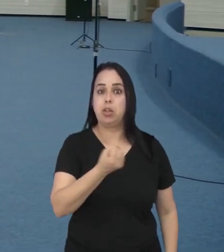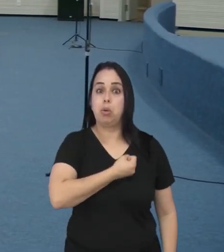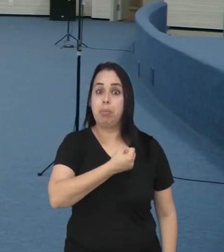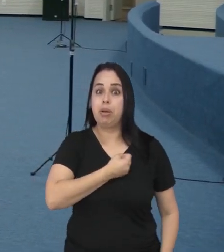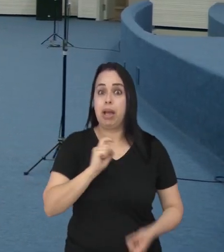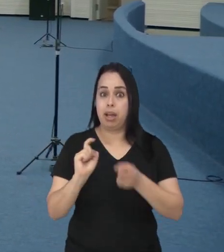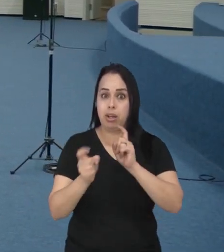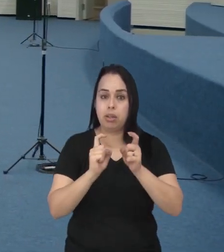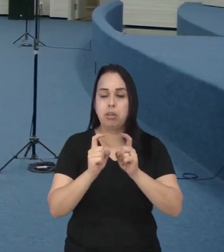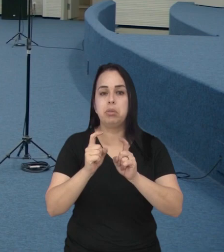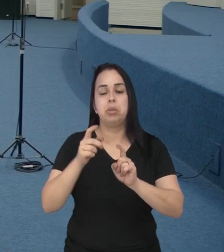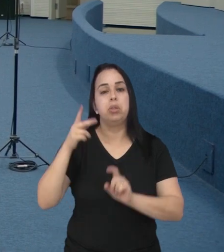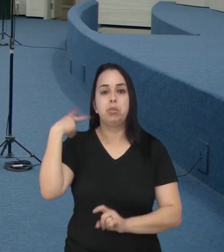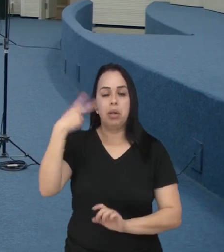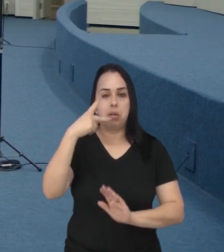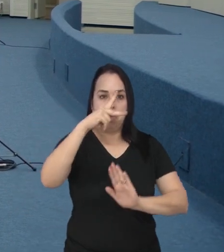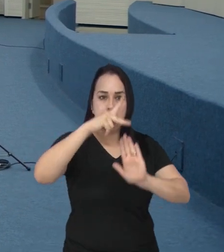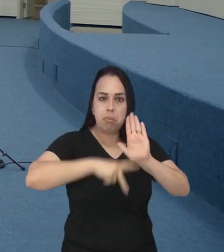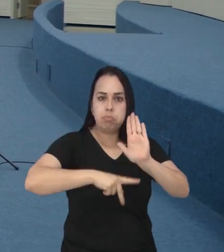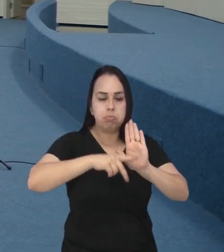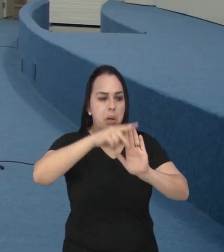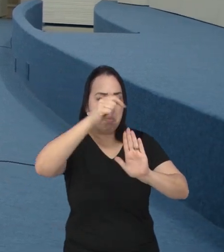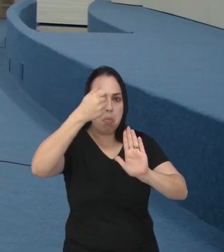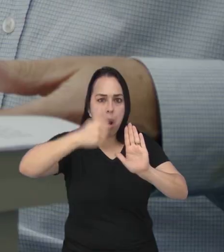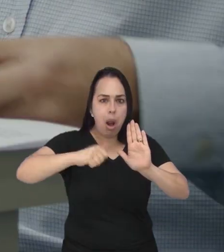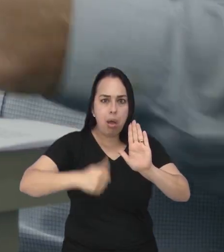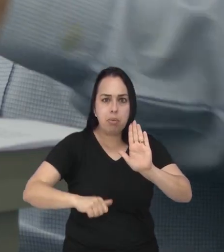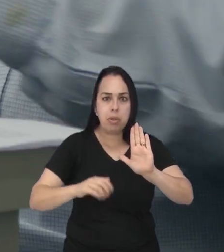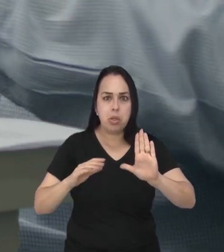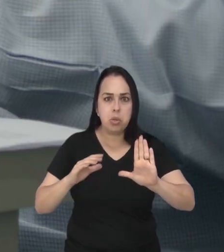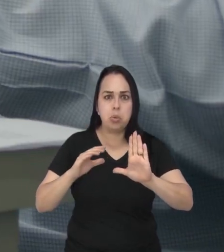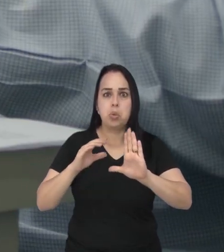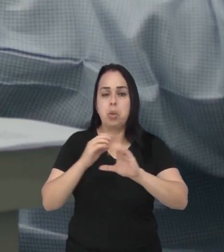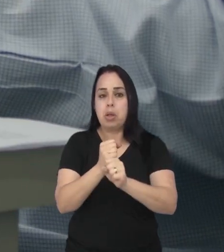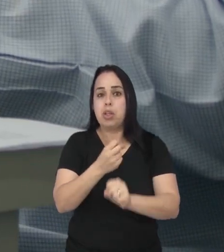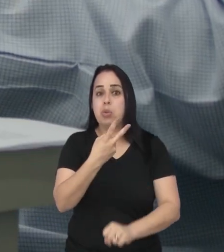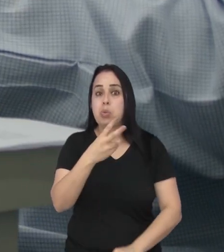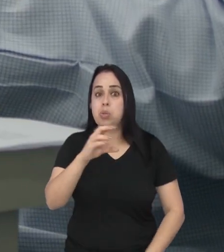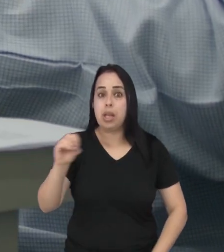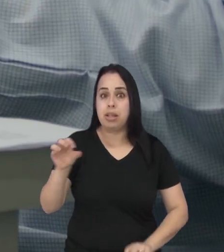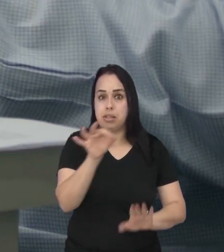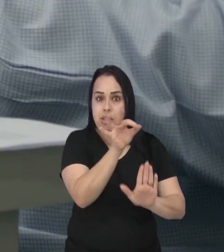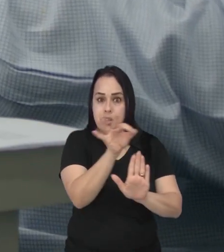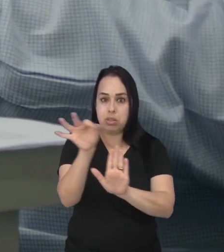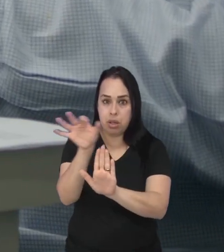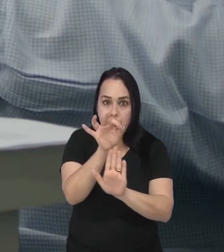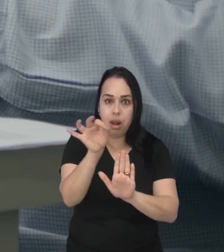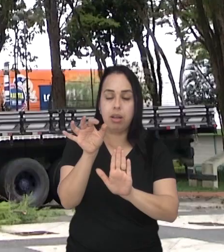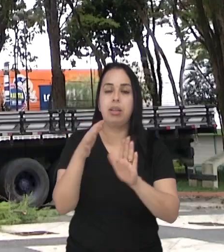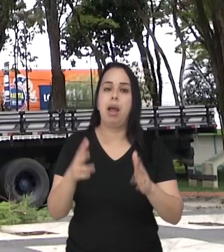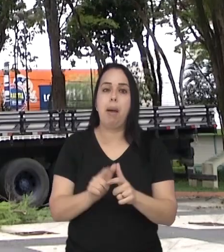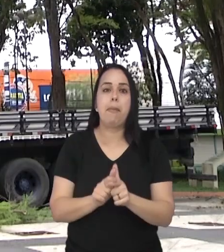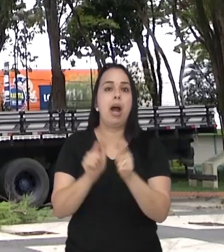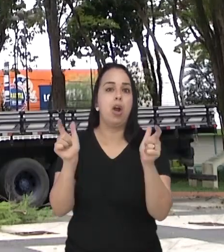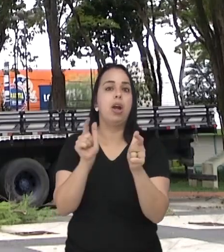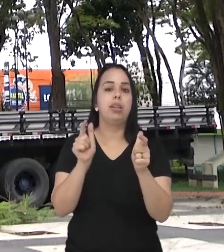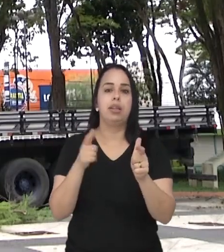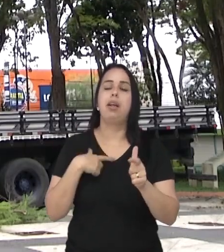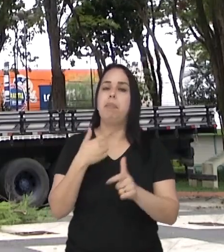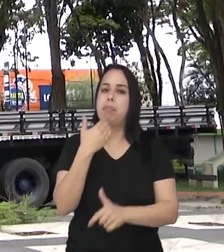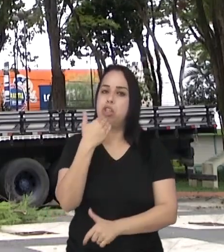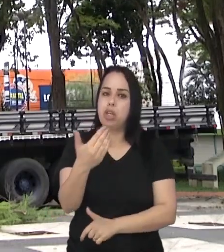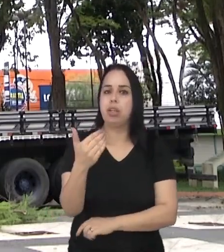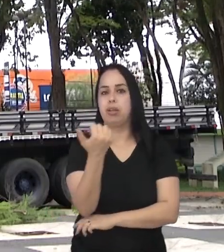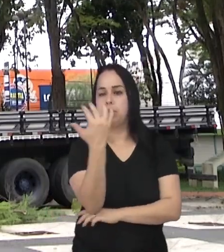de requerimentos, moções e atas de sessões passadas. Mais de 200 indicações também foram lidas em plenário, a maior parte